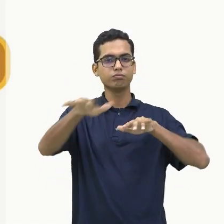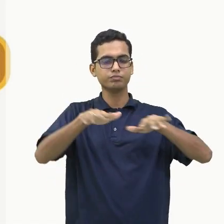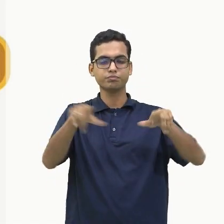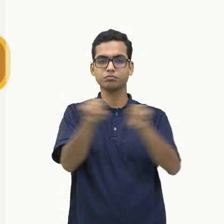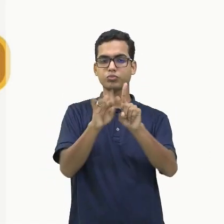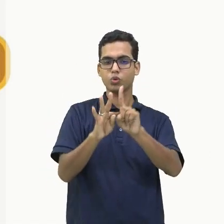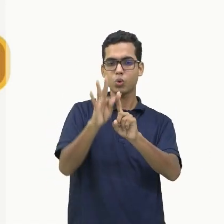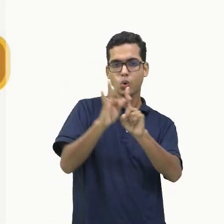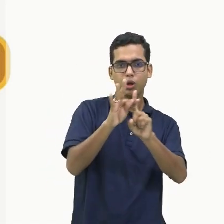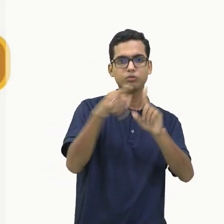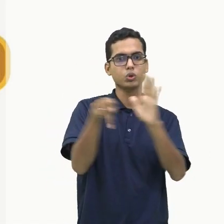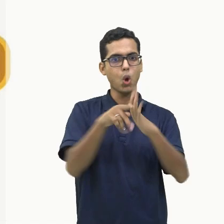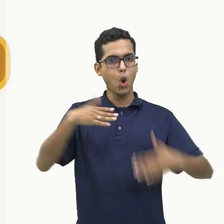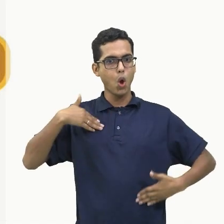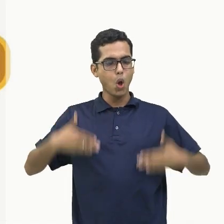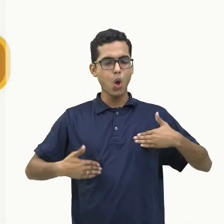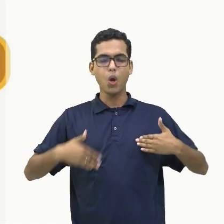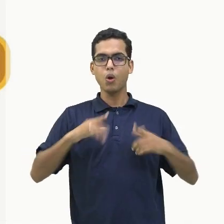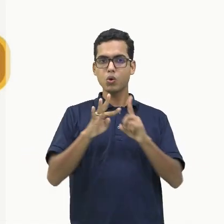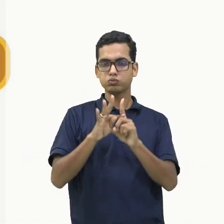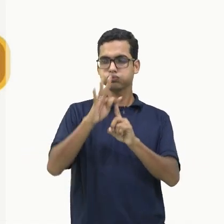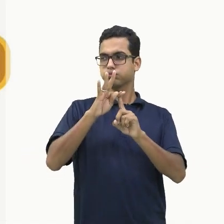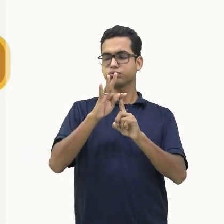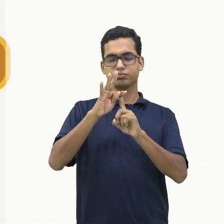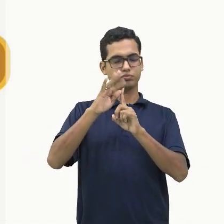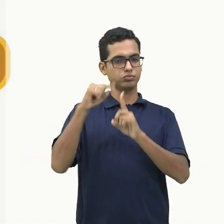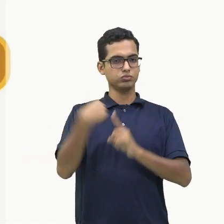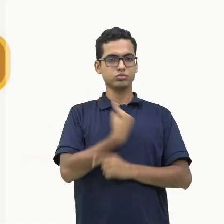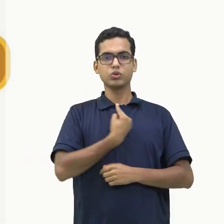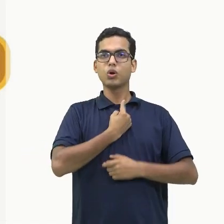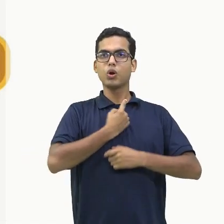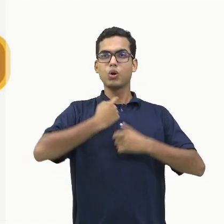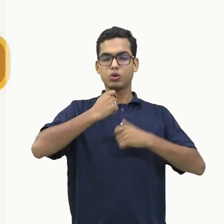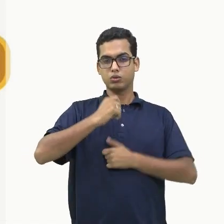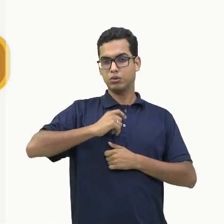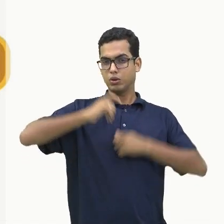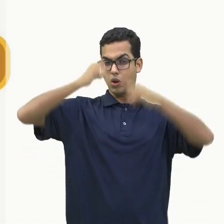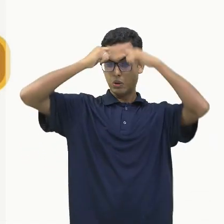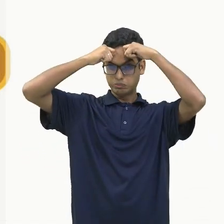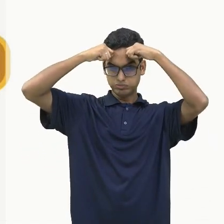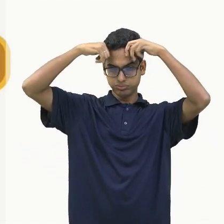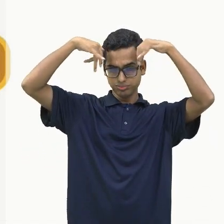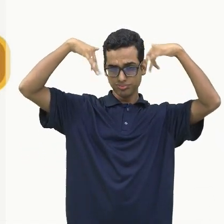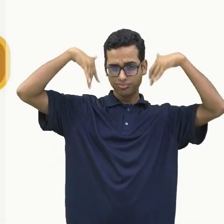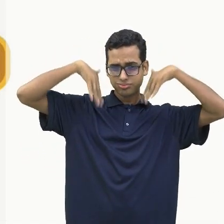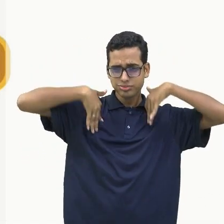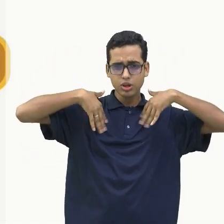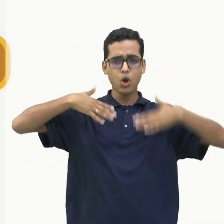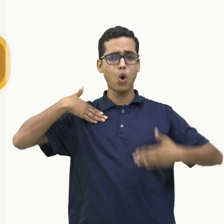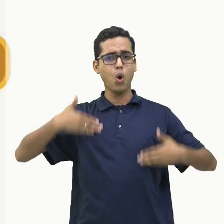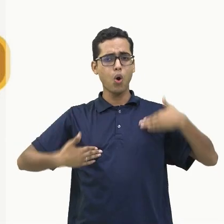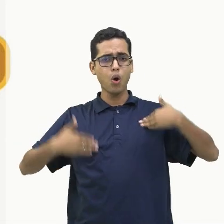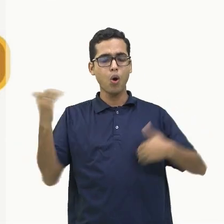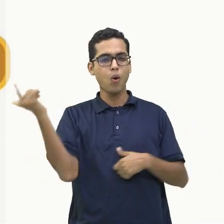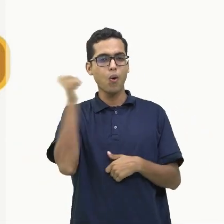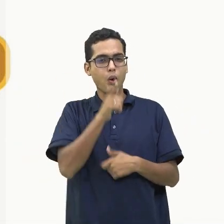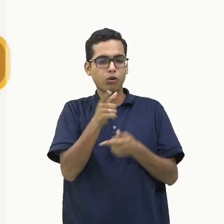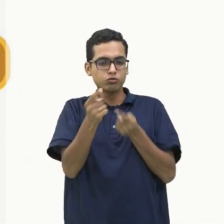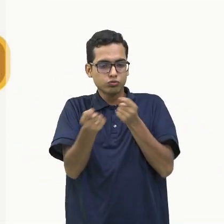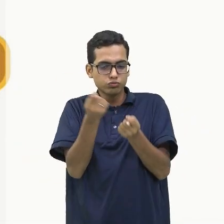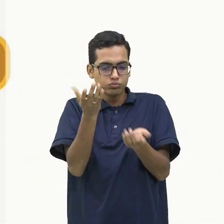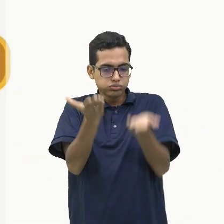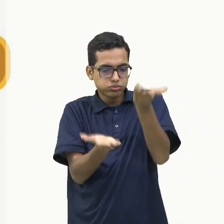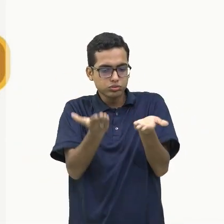que acontece com o nosso corpo? A gente sua, e essa é uma maneira, então, do corpo se resfriar, que a gente